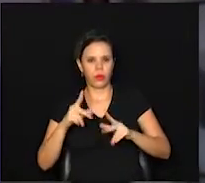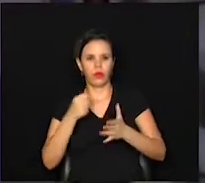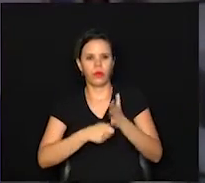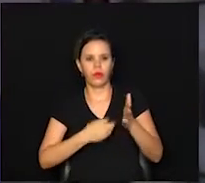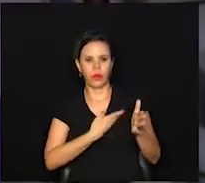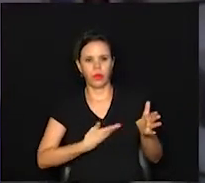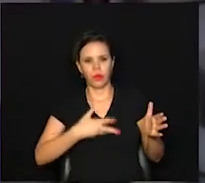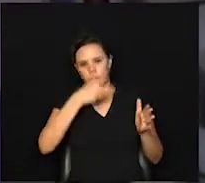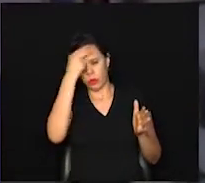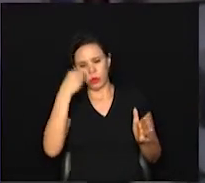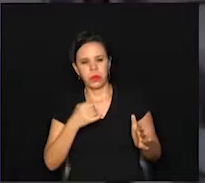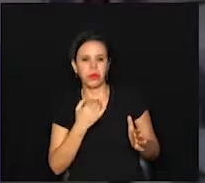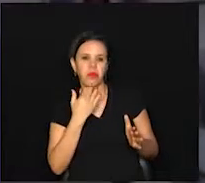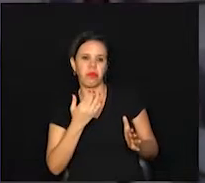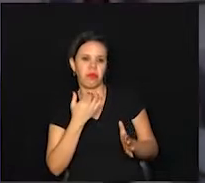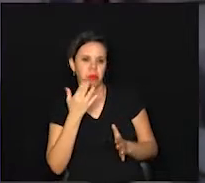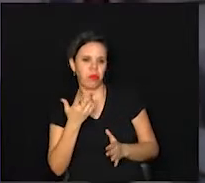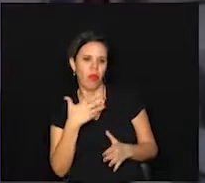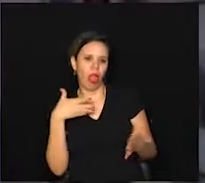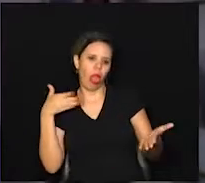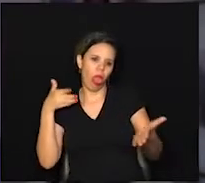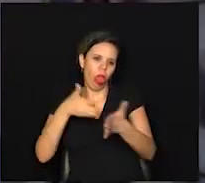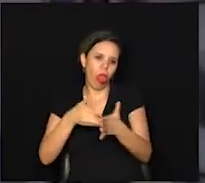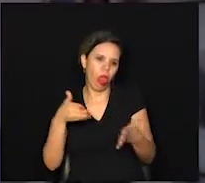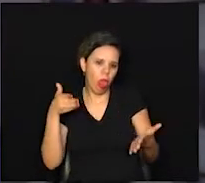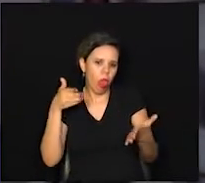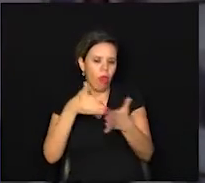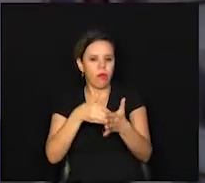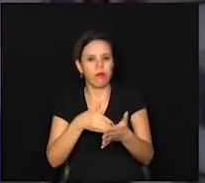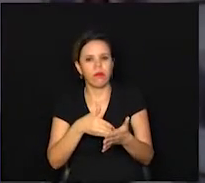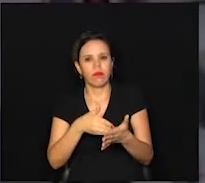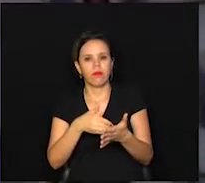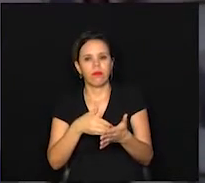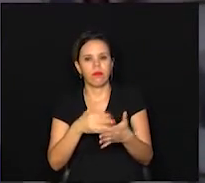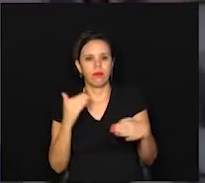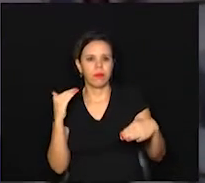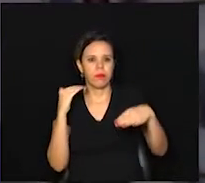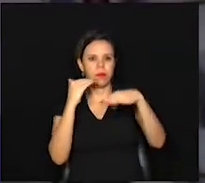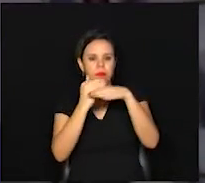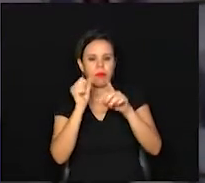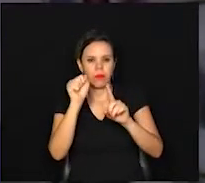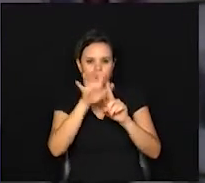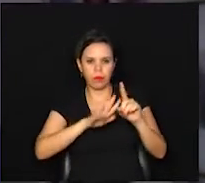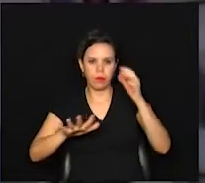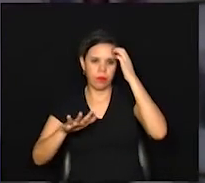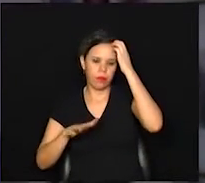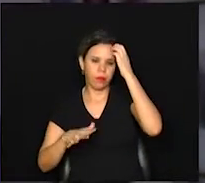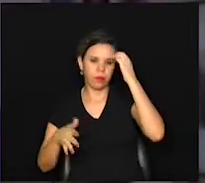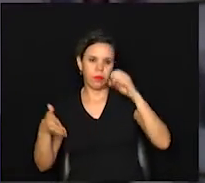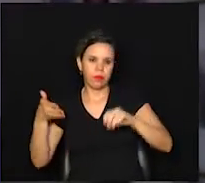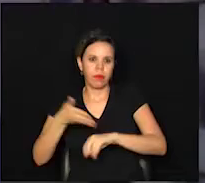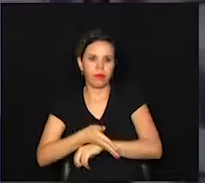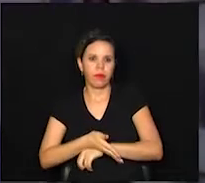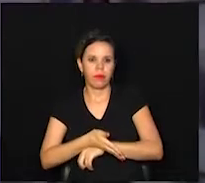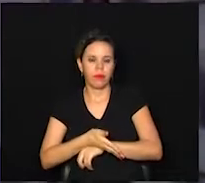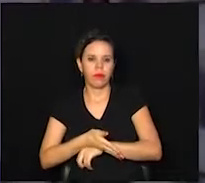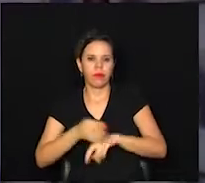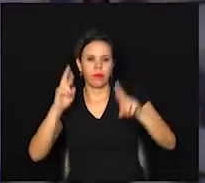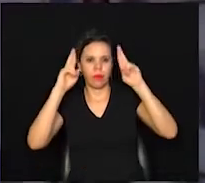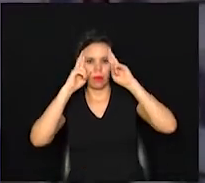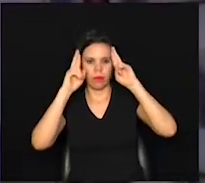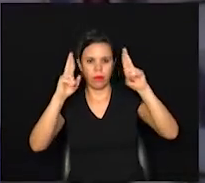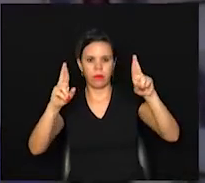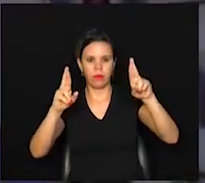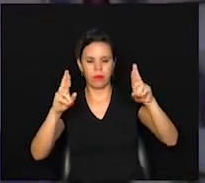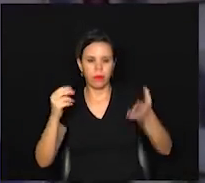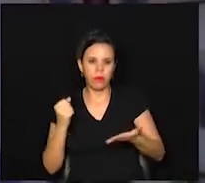não vão ser efetivas, elas terão dificuldade de se efetivarem. Porque a sociedade, na medida que ela participa, ela respeita,